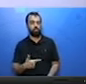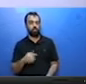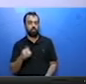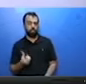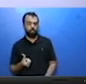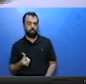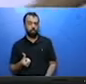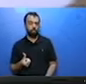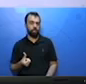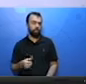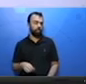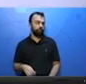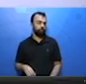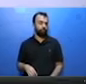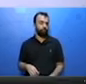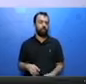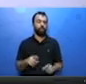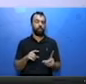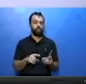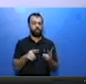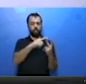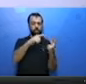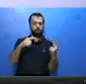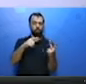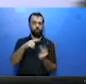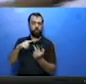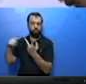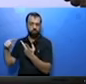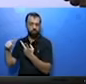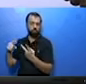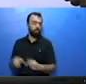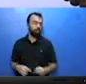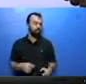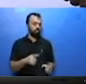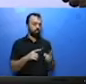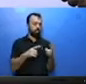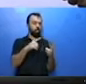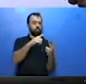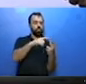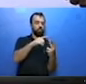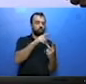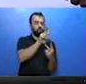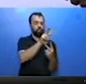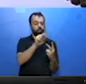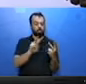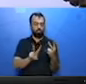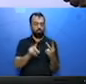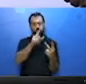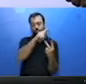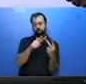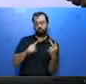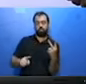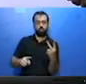676. Extrai a raiz quadrada dos dois lados, corta esse 2 com esse 2, sobra